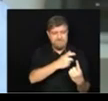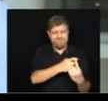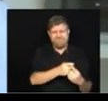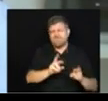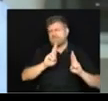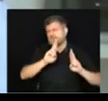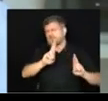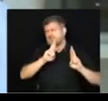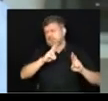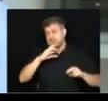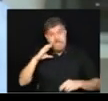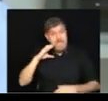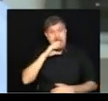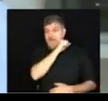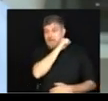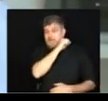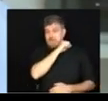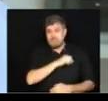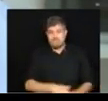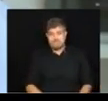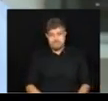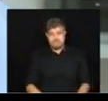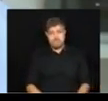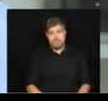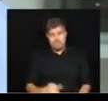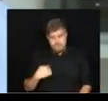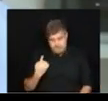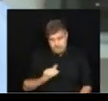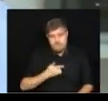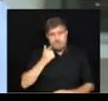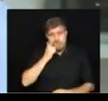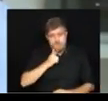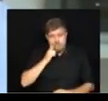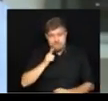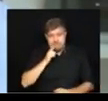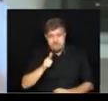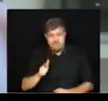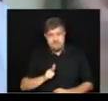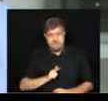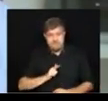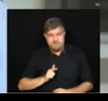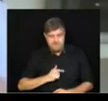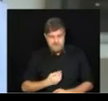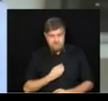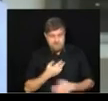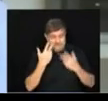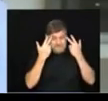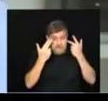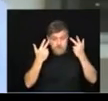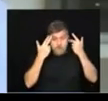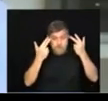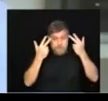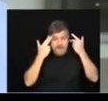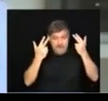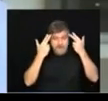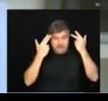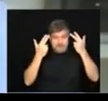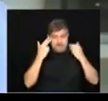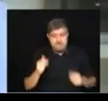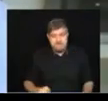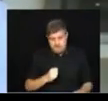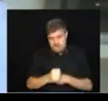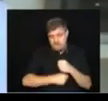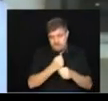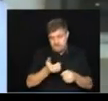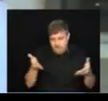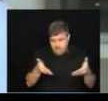vacinados o mais rápido possível. Sim. E que a gente possa voltar a uma certa normalidade durante esse ano,